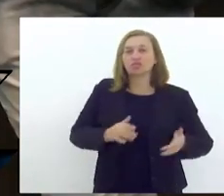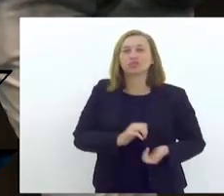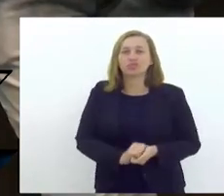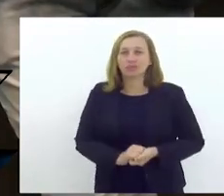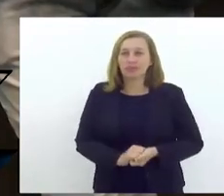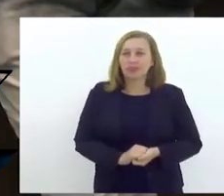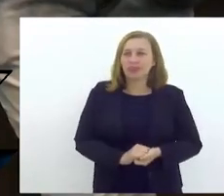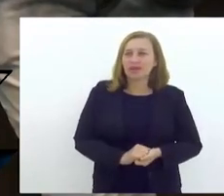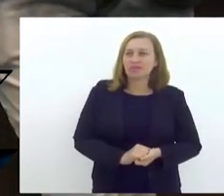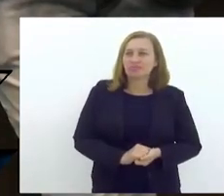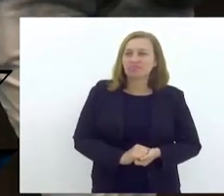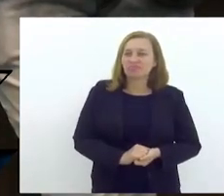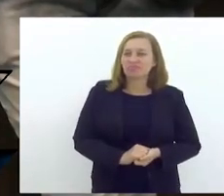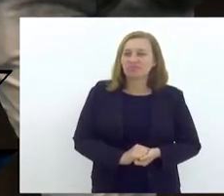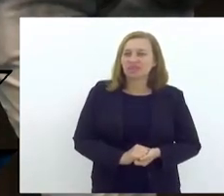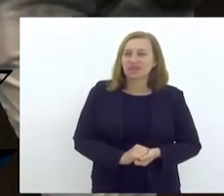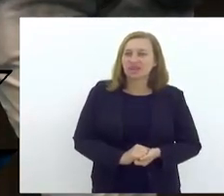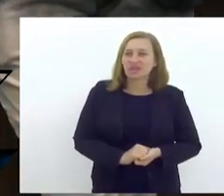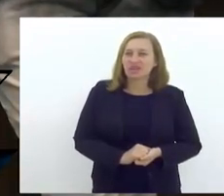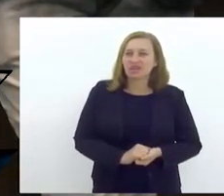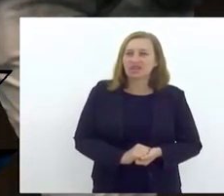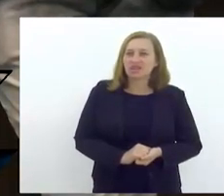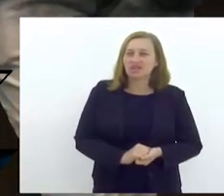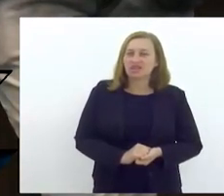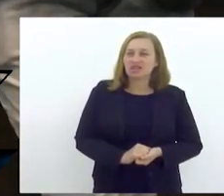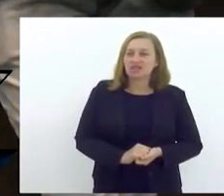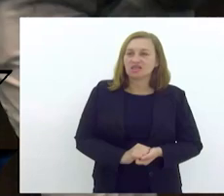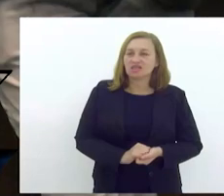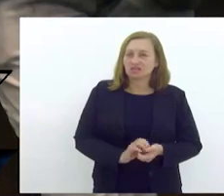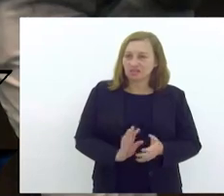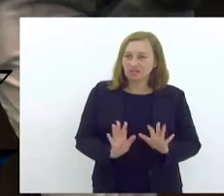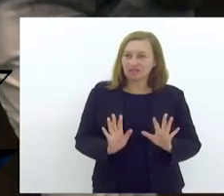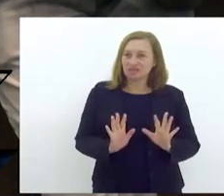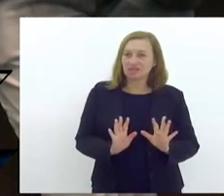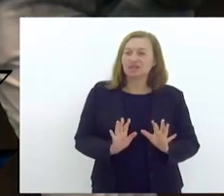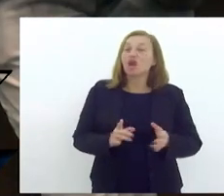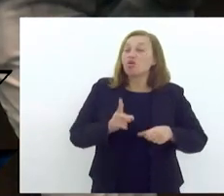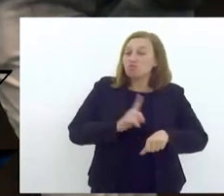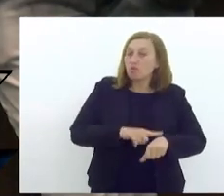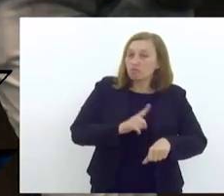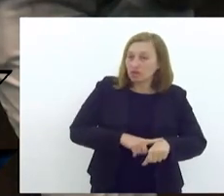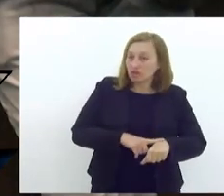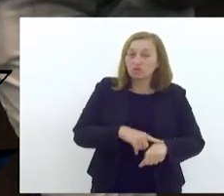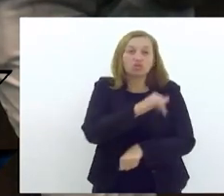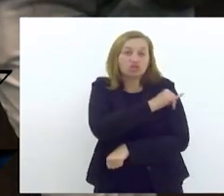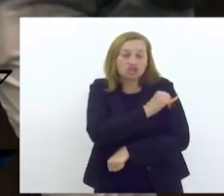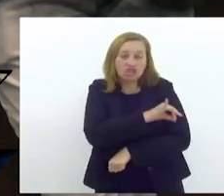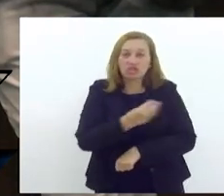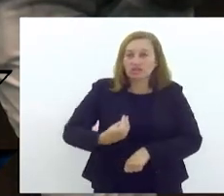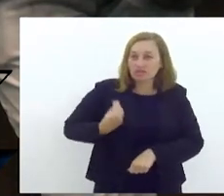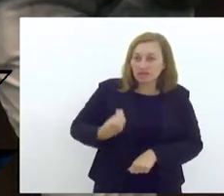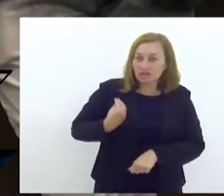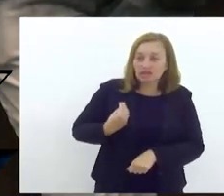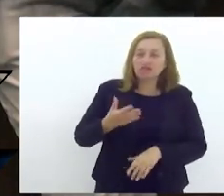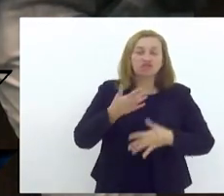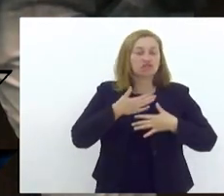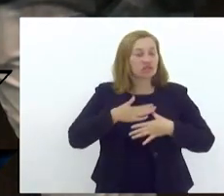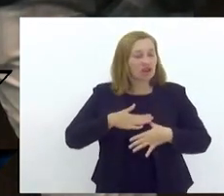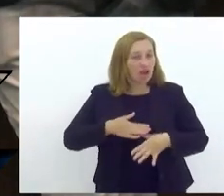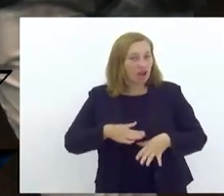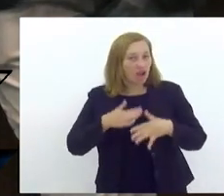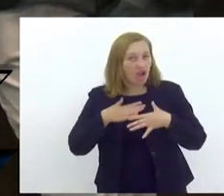sem aqui fazer qualquer juízo de valor é o momento que o Rio de Janeiro tá vivendo de calmaria